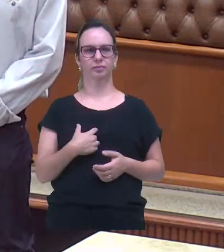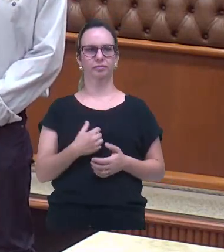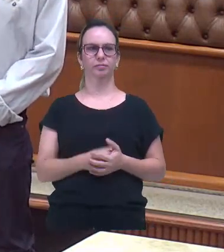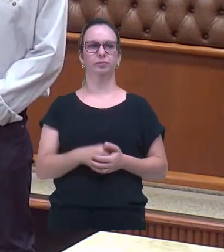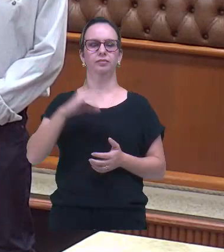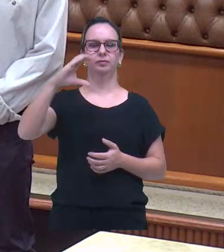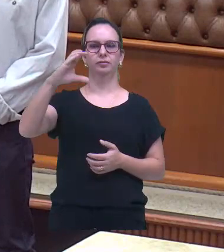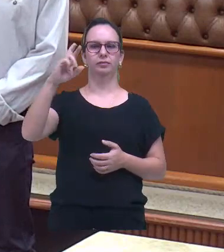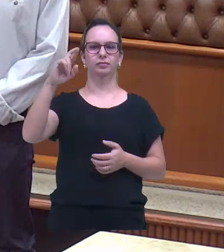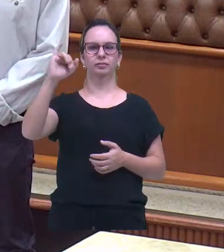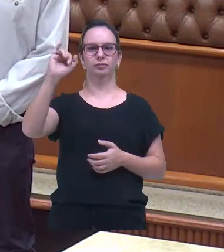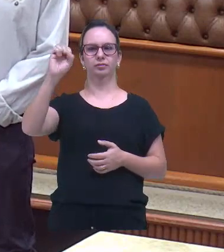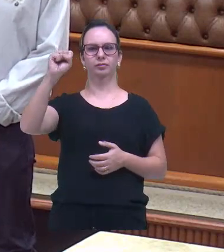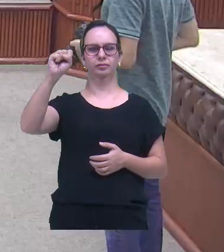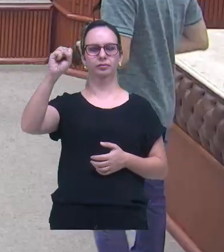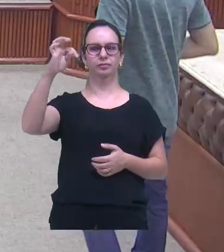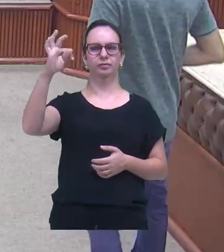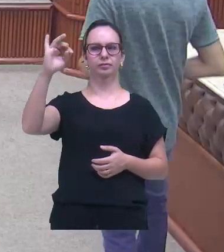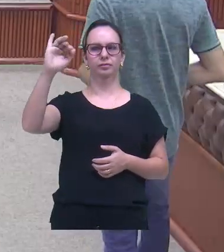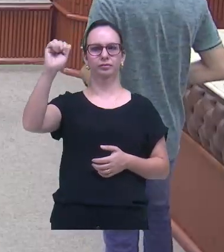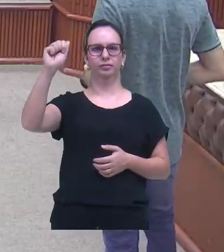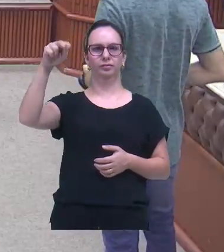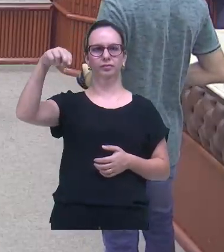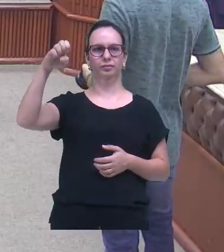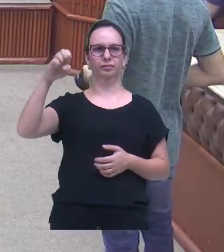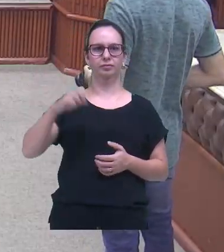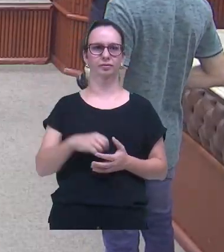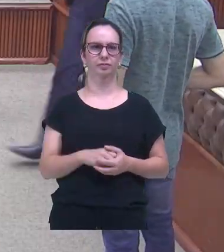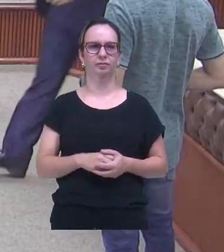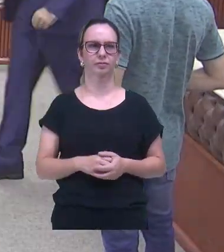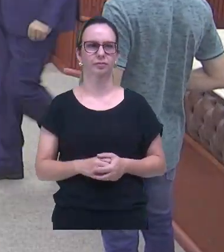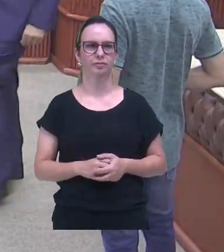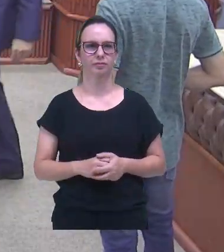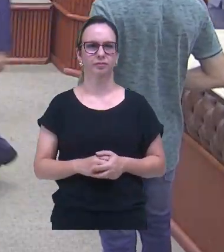Raíssa, por favor, tenente. Muito obrigado, viu, pela gentileza.